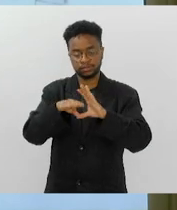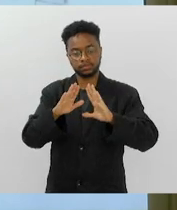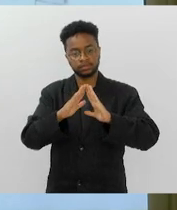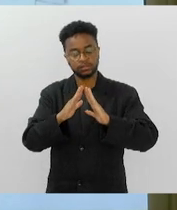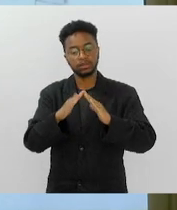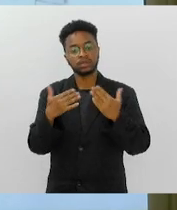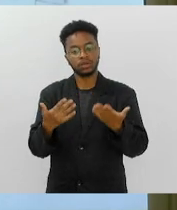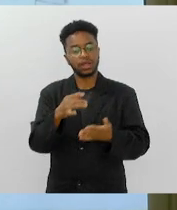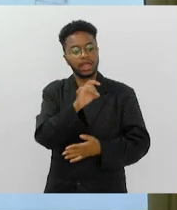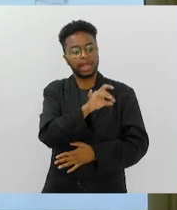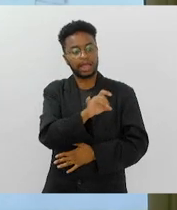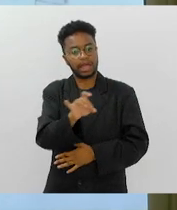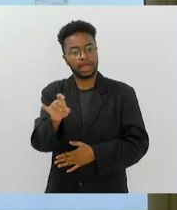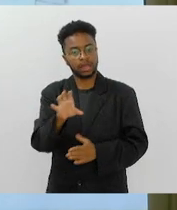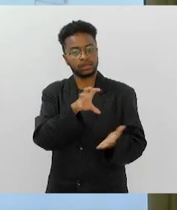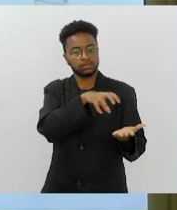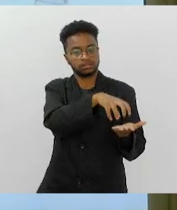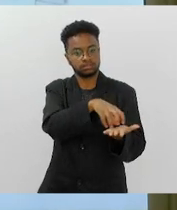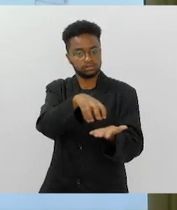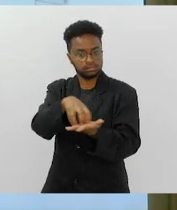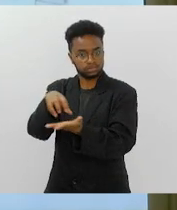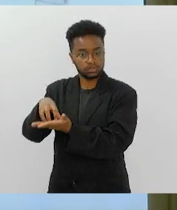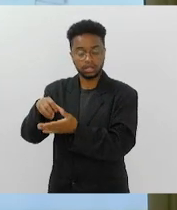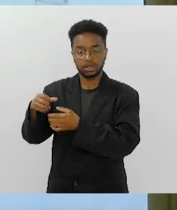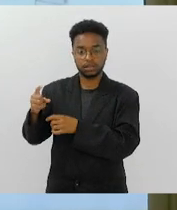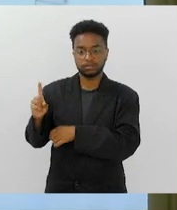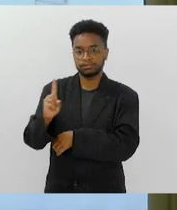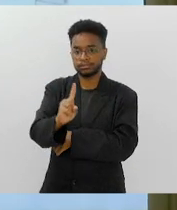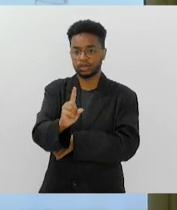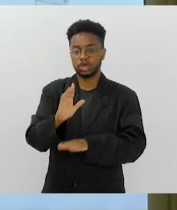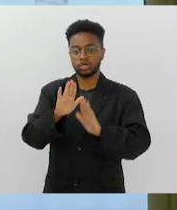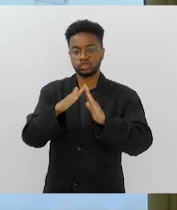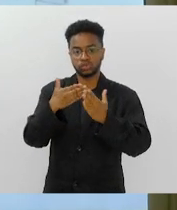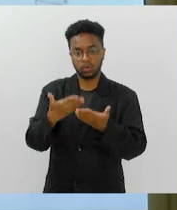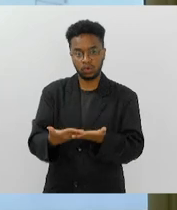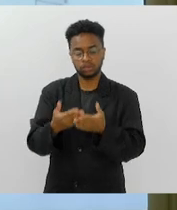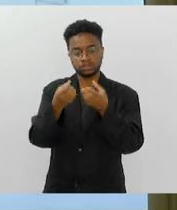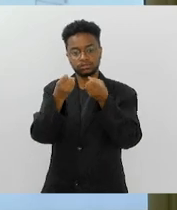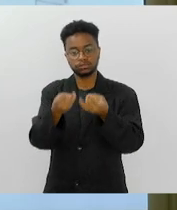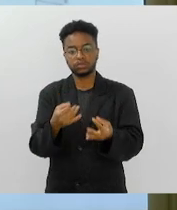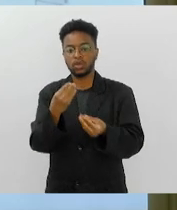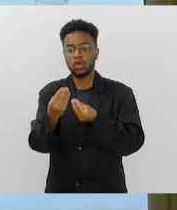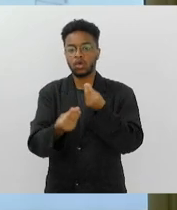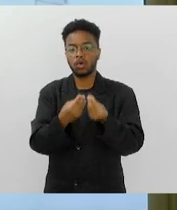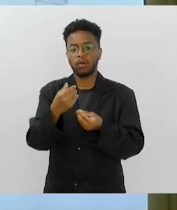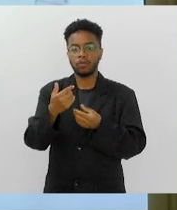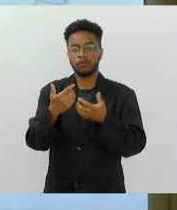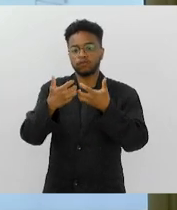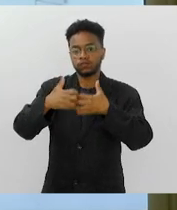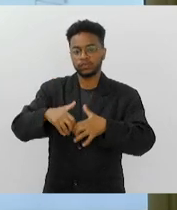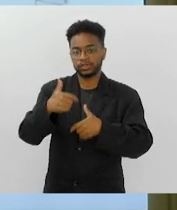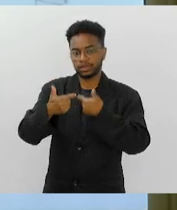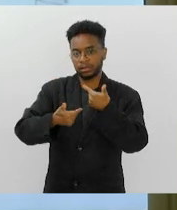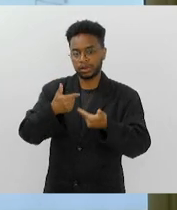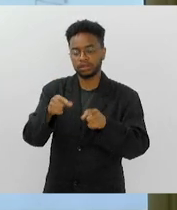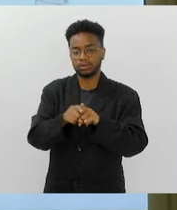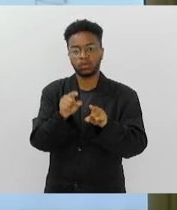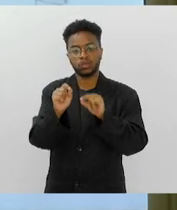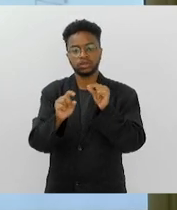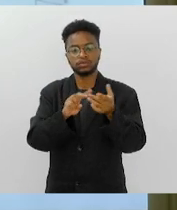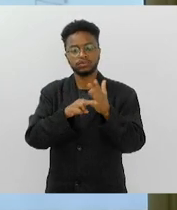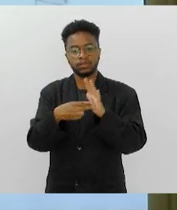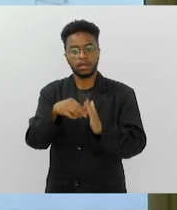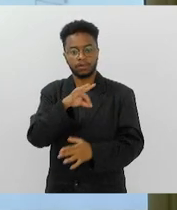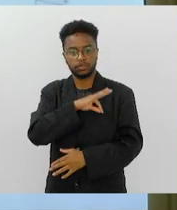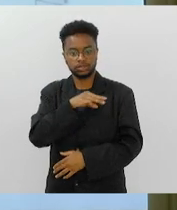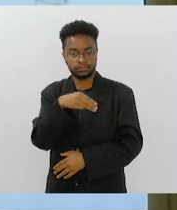escola falar sobre o seu trabalho, falar sobre o que, que representa, de fato, a polícia militar. E se em